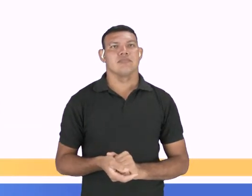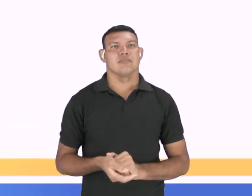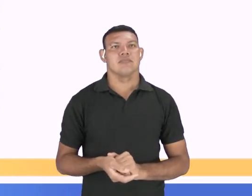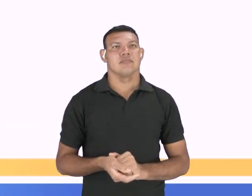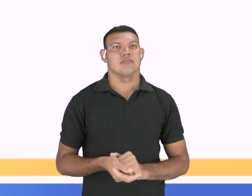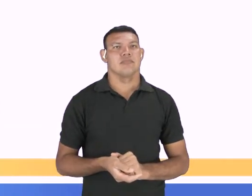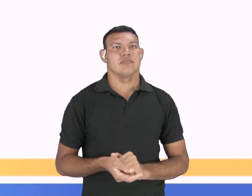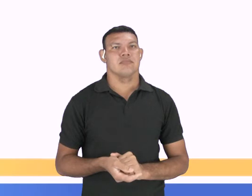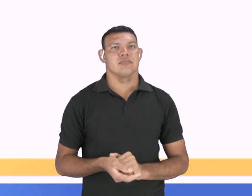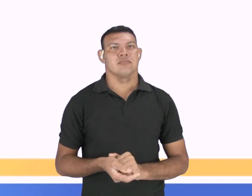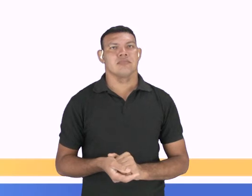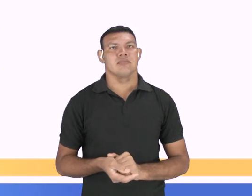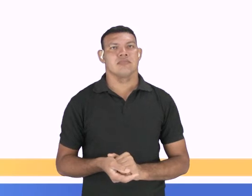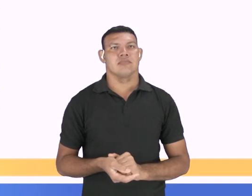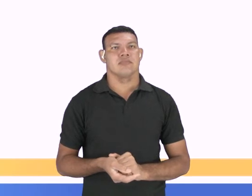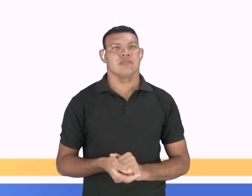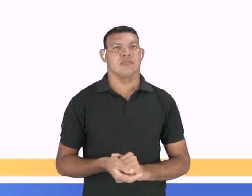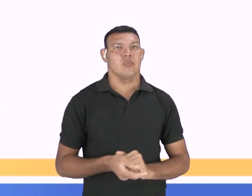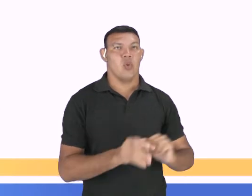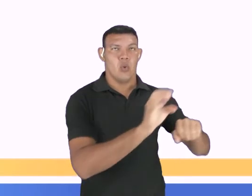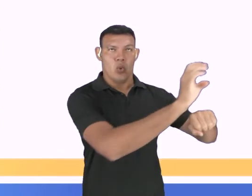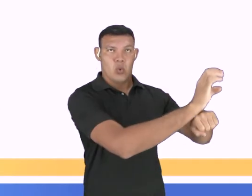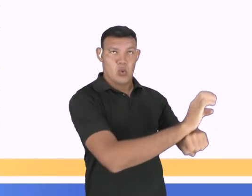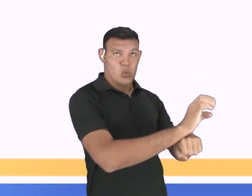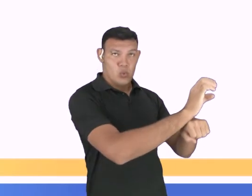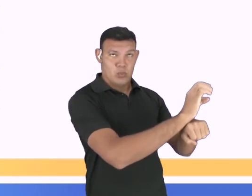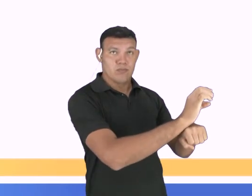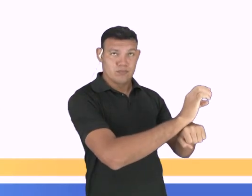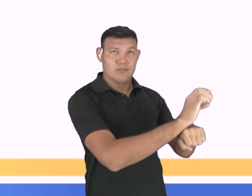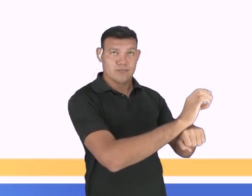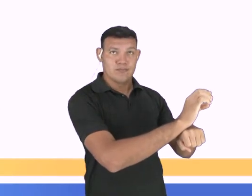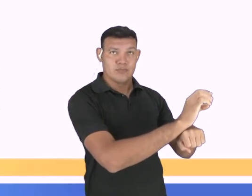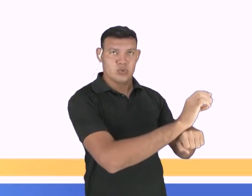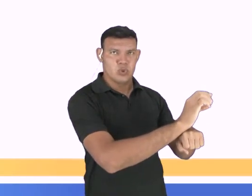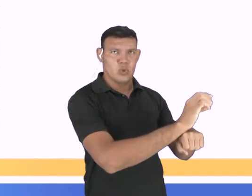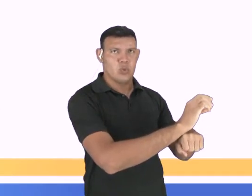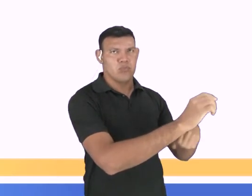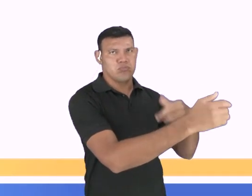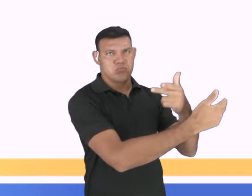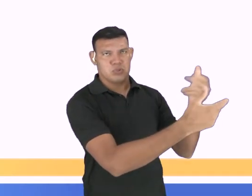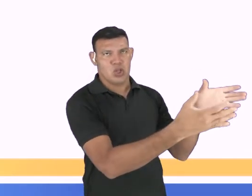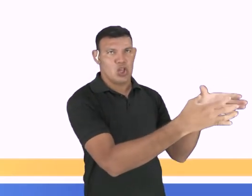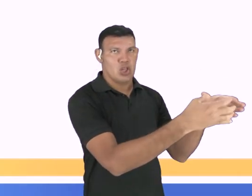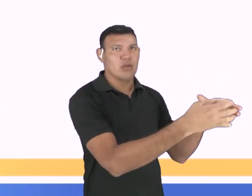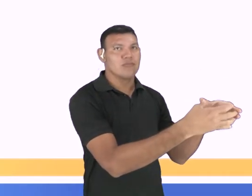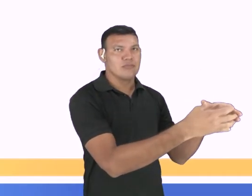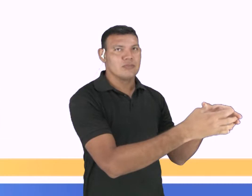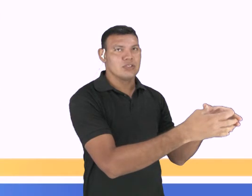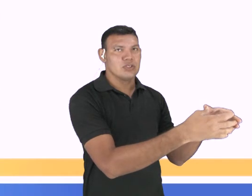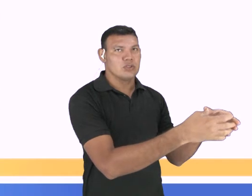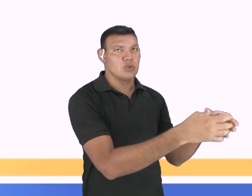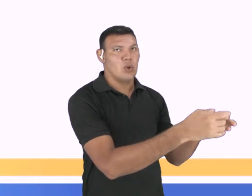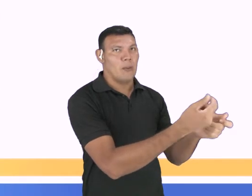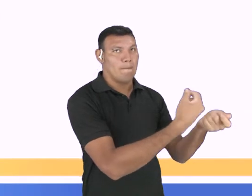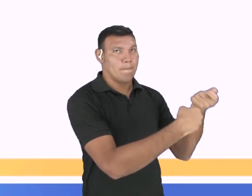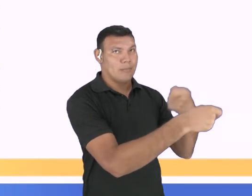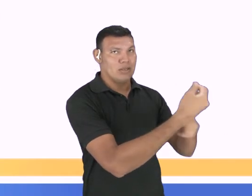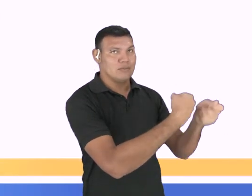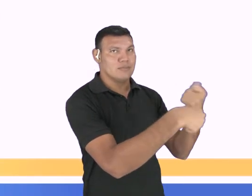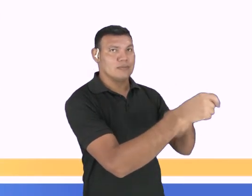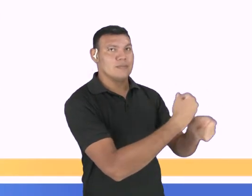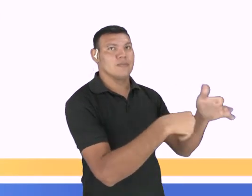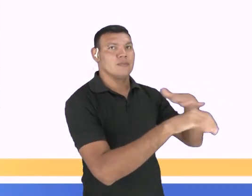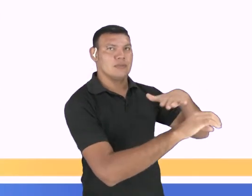Estado, ou outra forma de coletividade, administra empresas com o objetivo de renda ou produtos para a